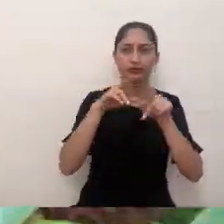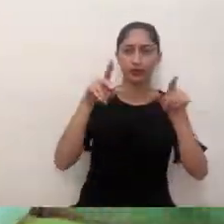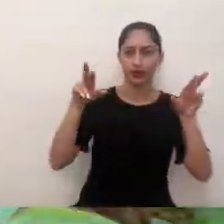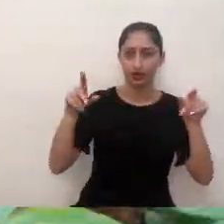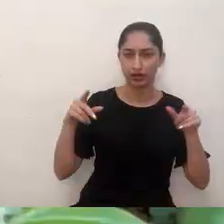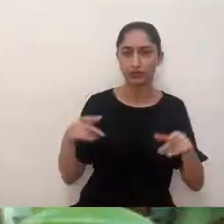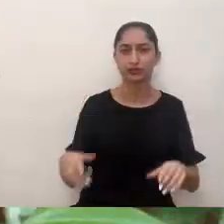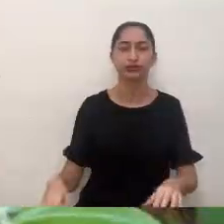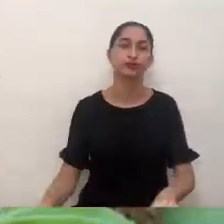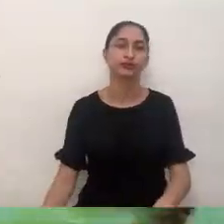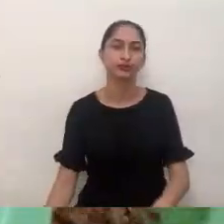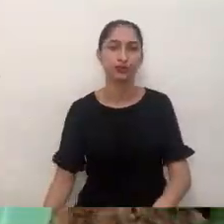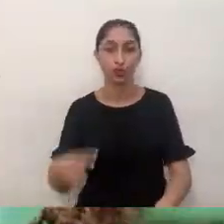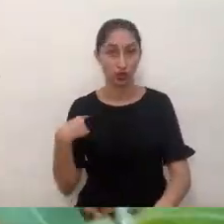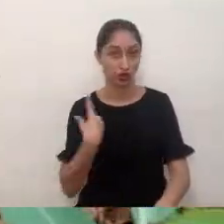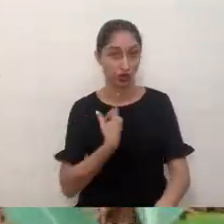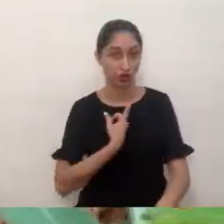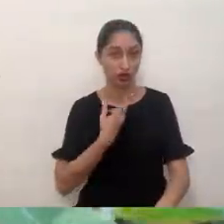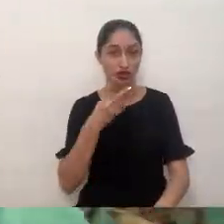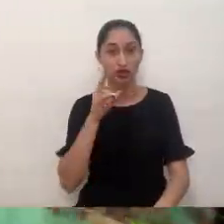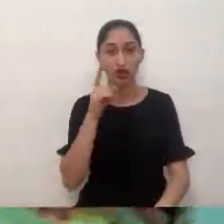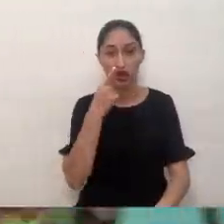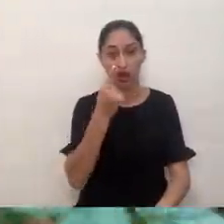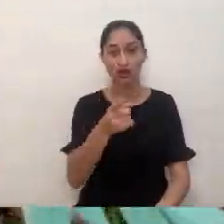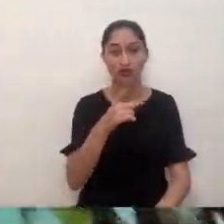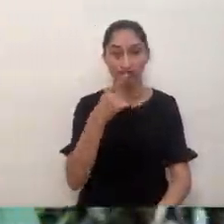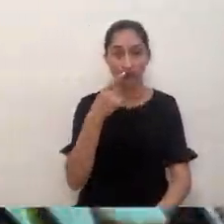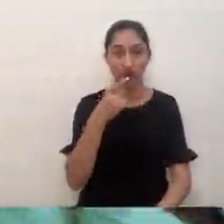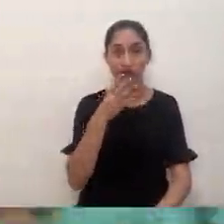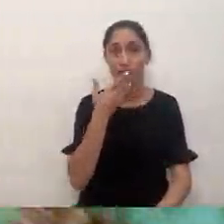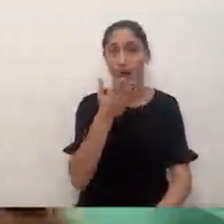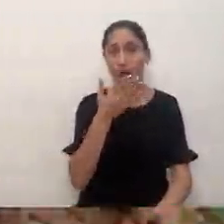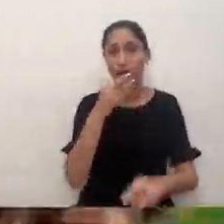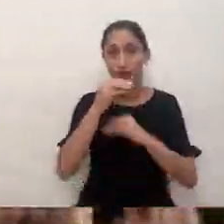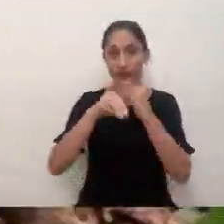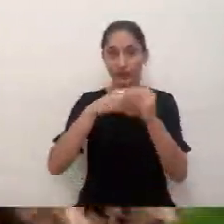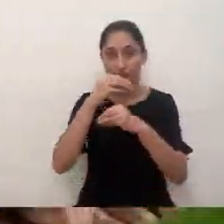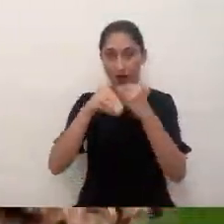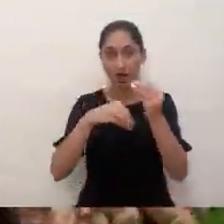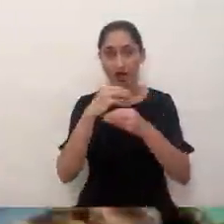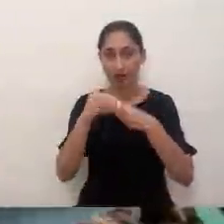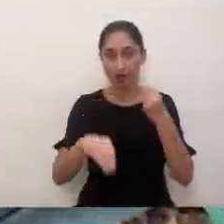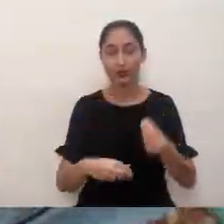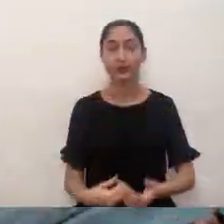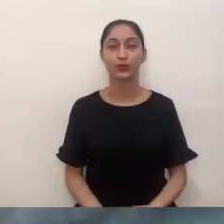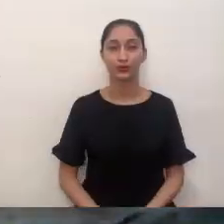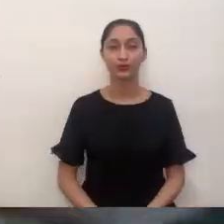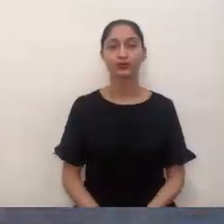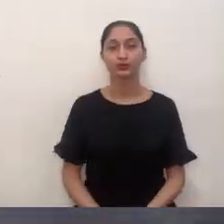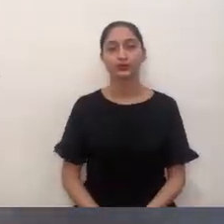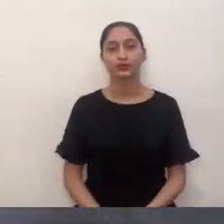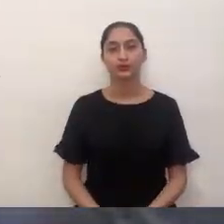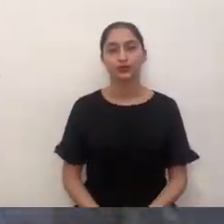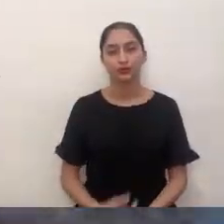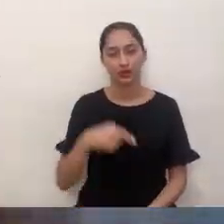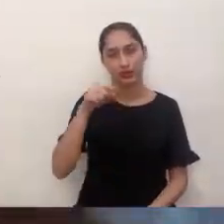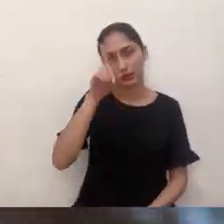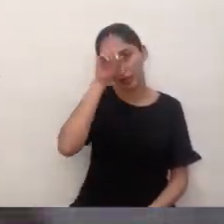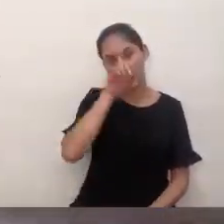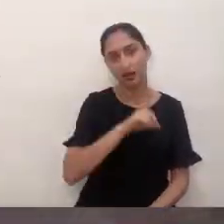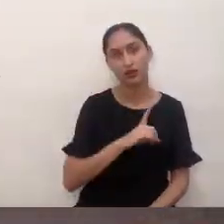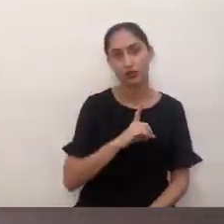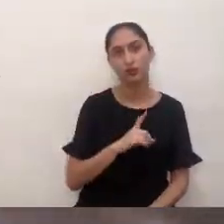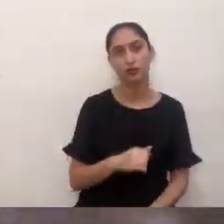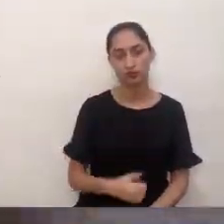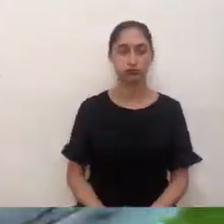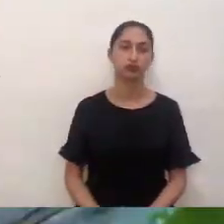Aqui nós encontramos as duas cores. Que é essa aqui já mais amarela mesmo, né? Um